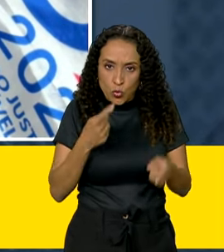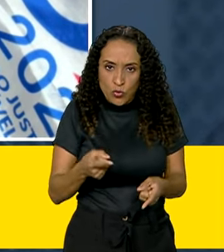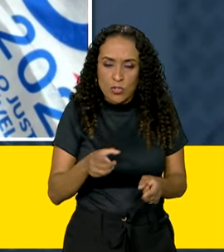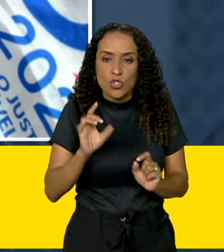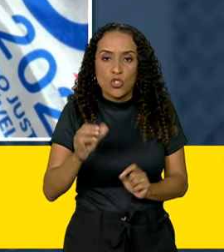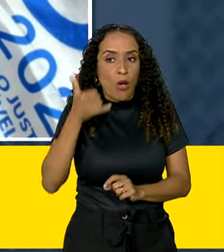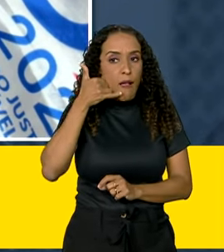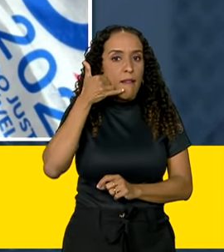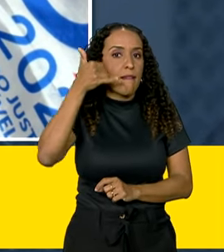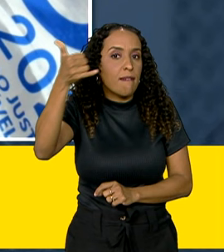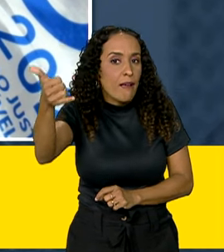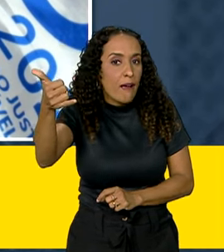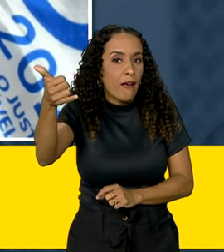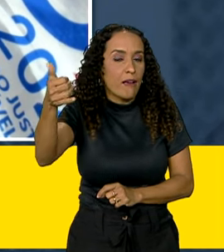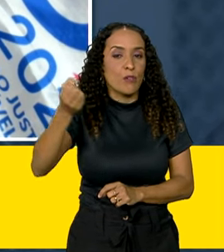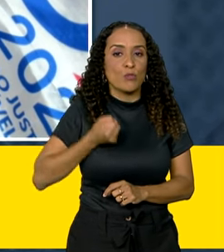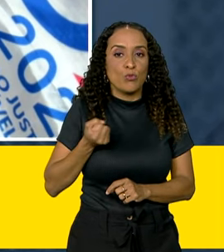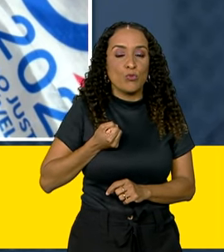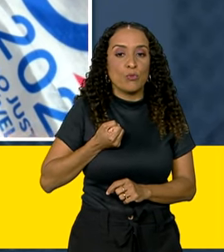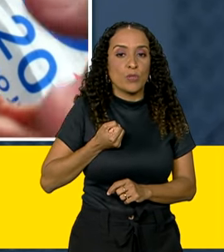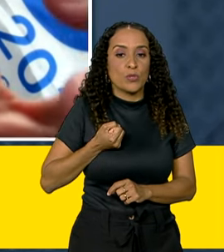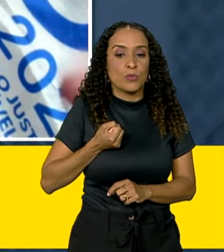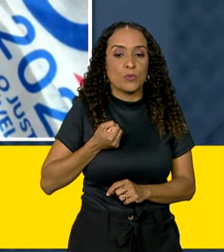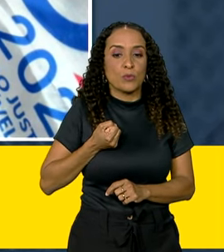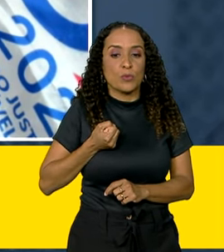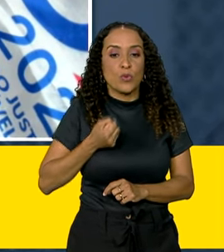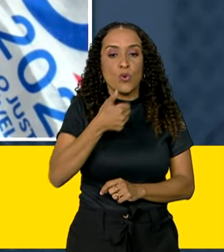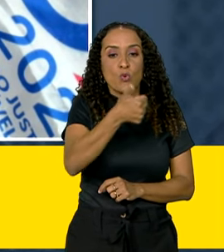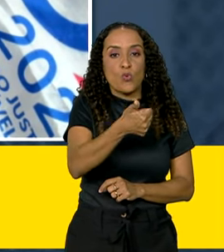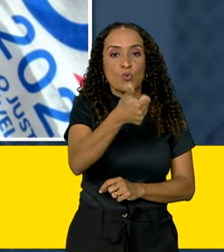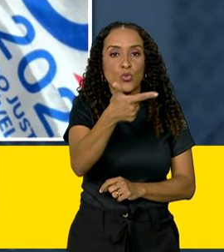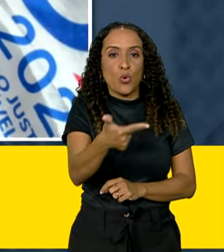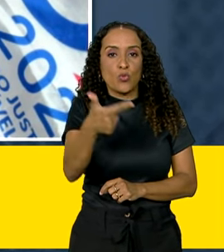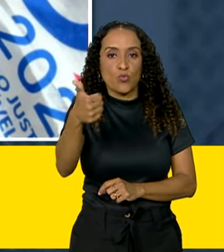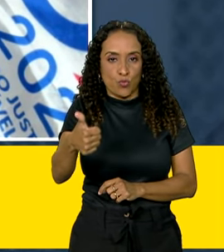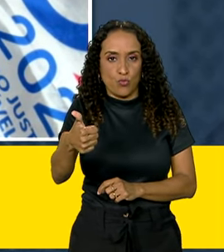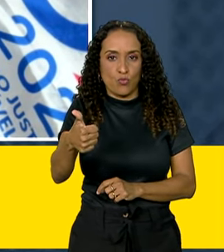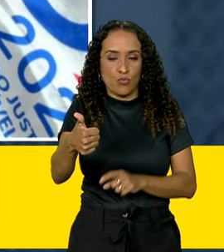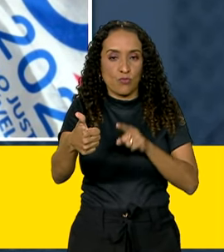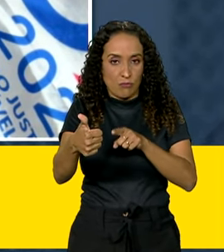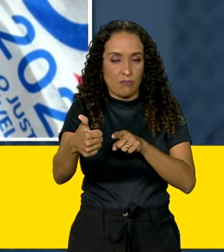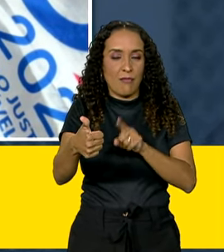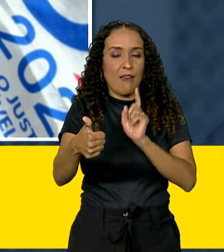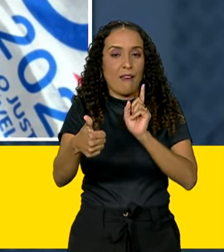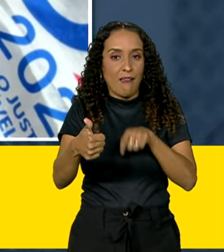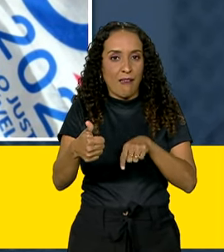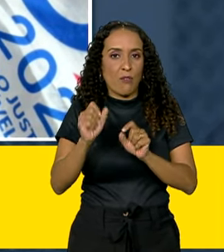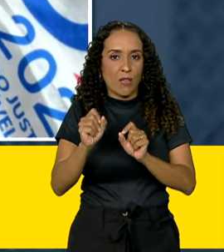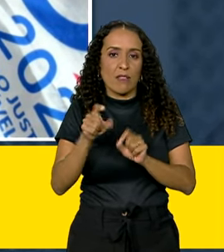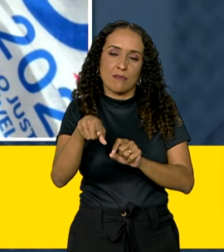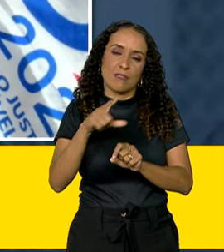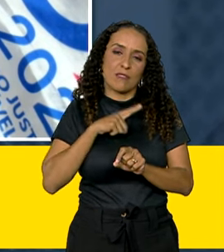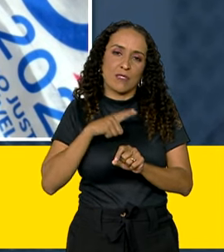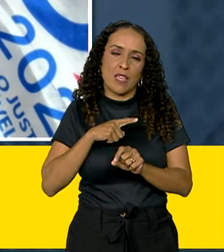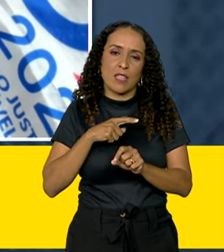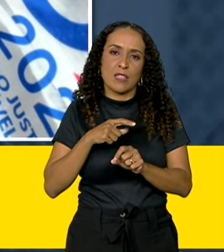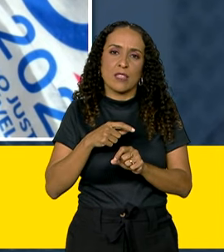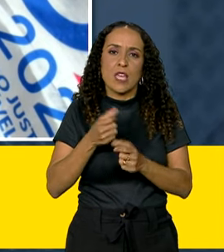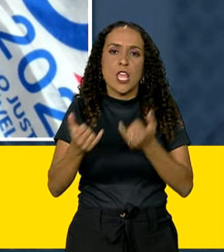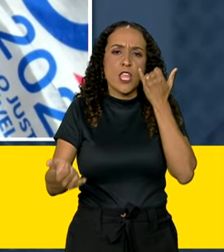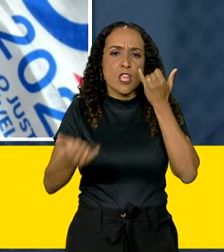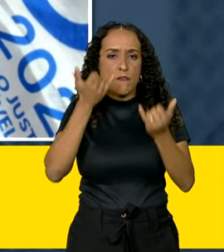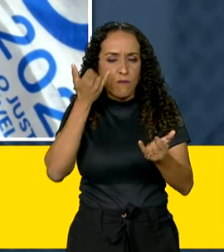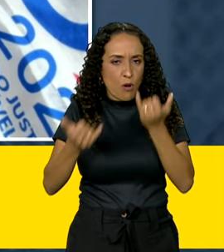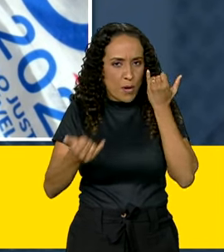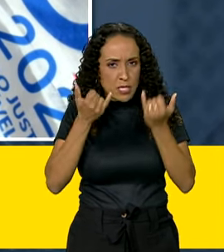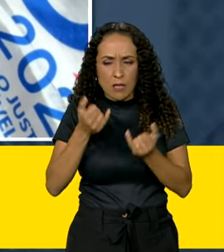só ligar para o DISC 121. 121, e você tem a